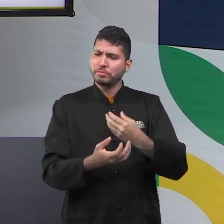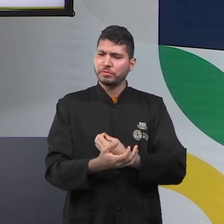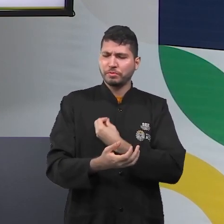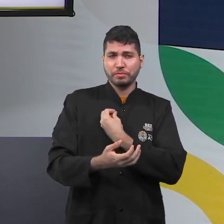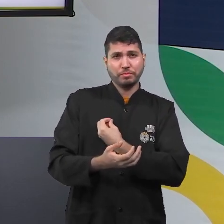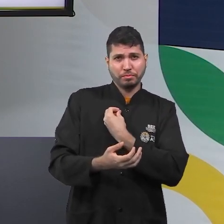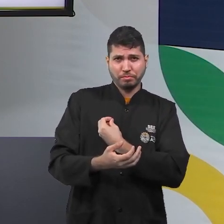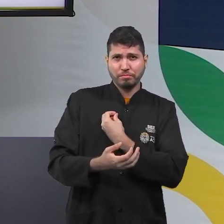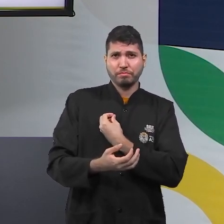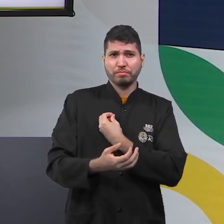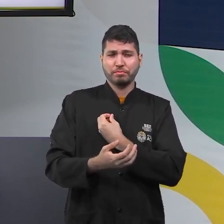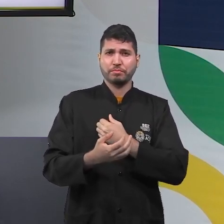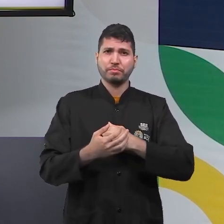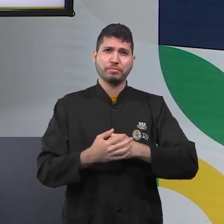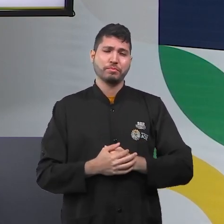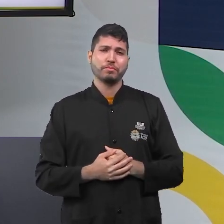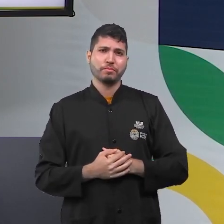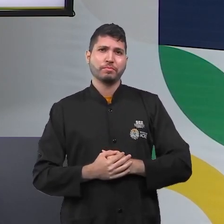sempre essa carga de